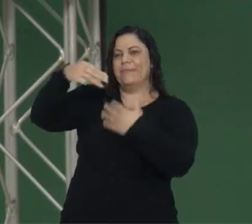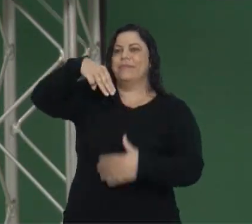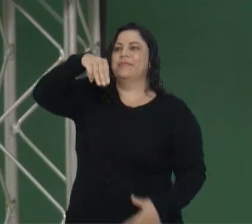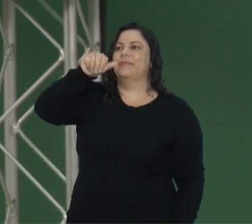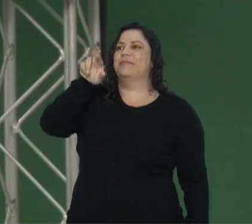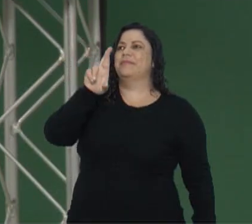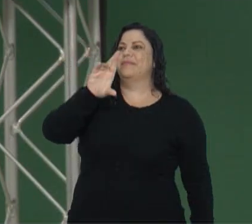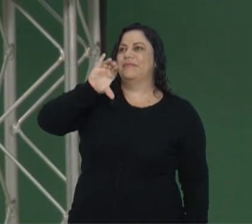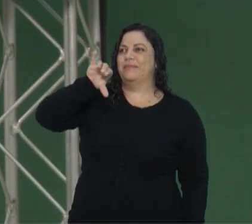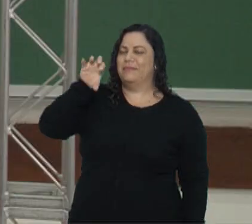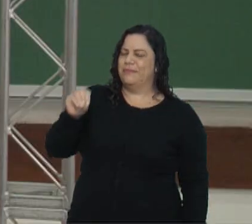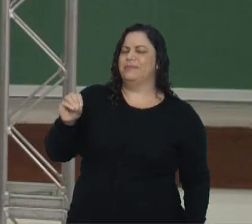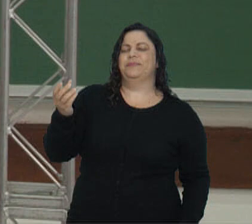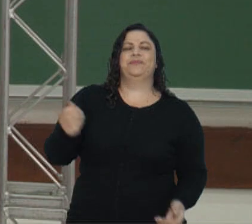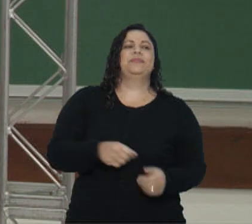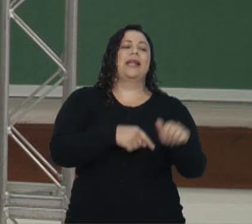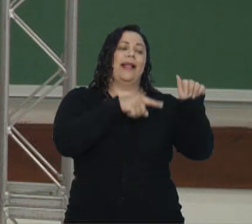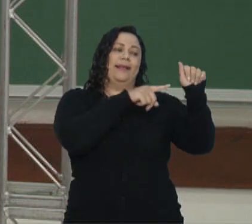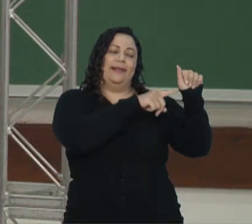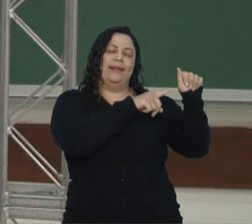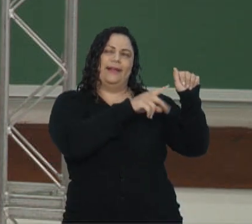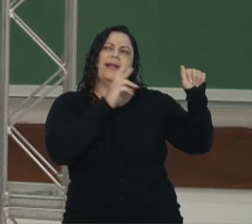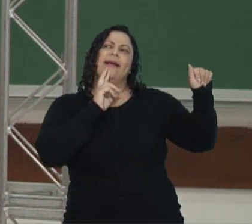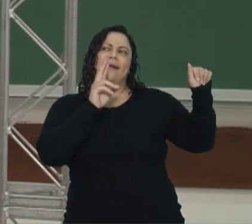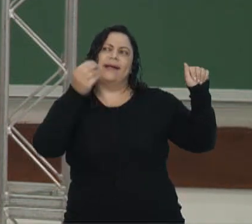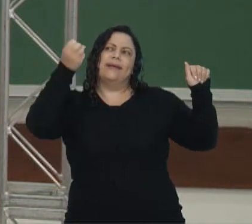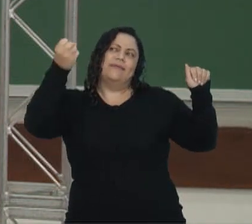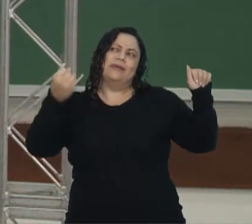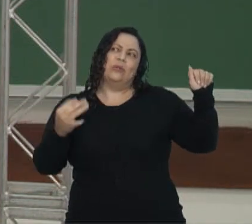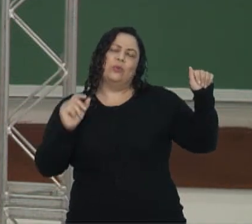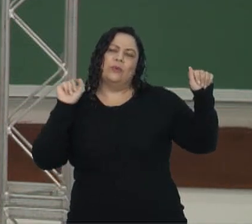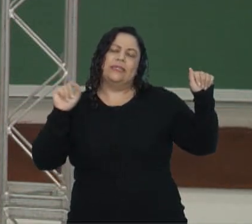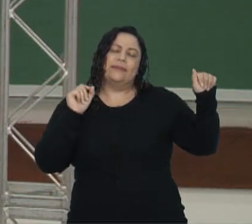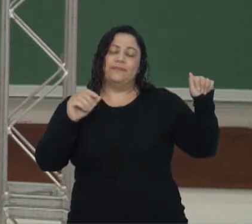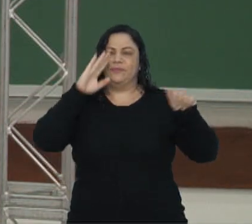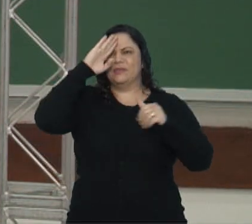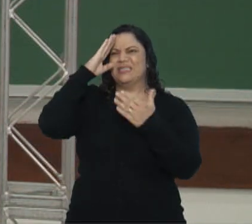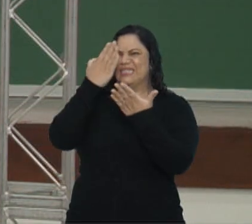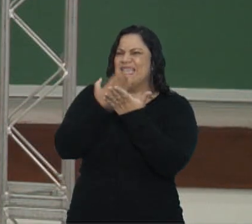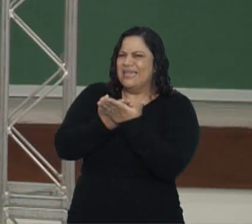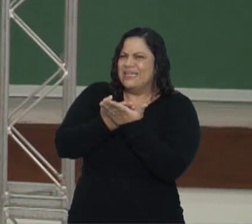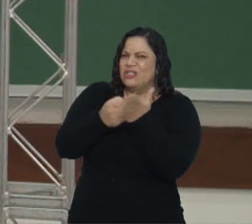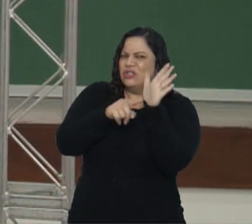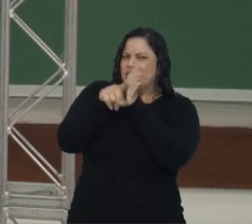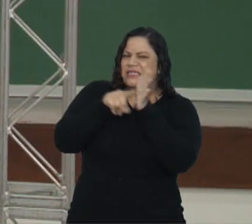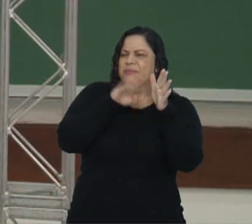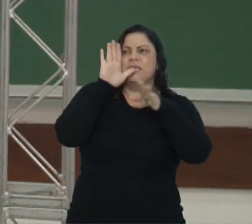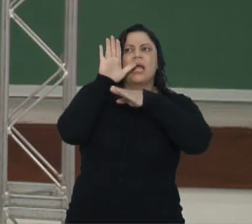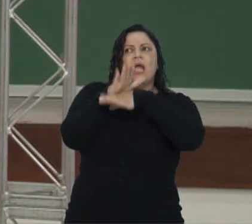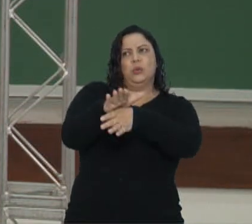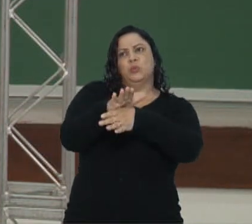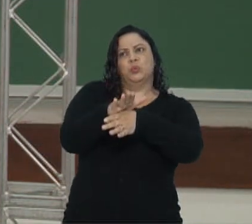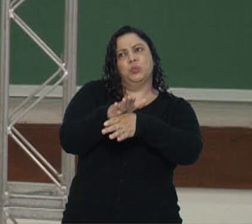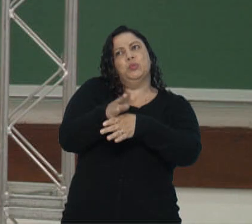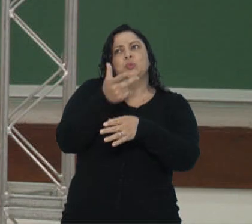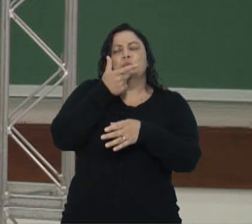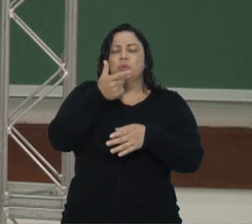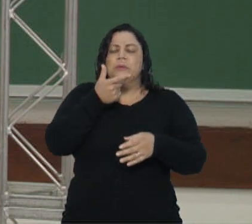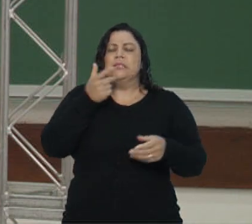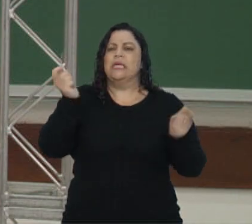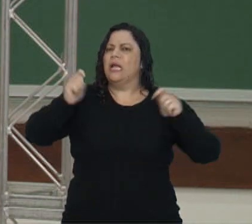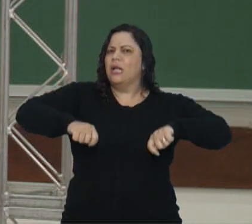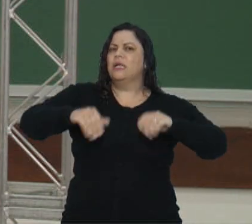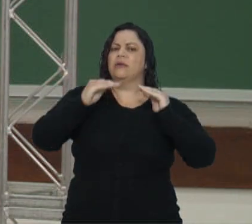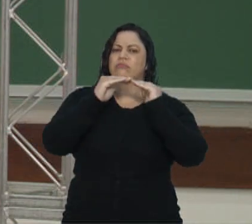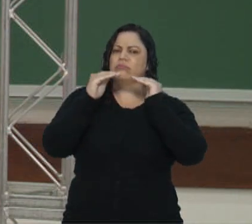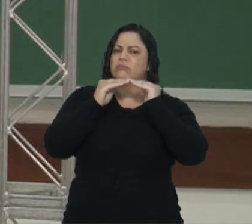as respostas dele. Na letra A, ele colocou assim: eu coloquei que se você acredita que essa pesquisa ajuda a viver melhor. O Márcio concorda